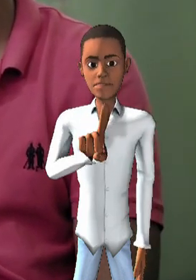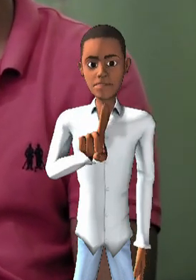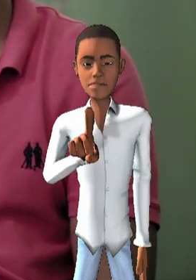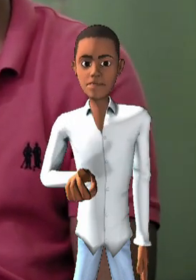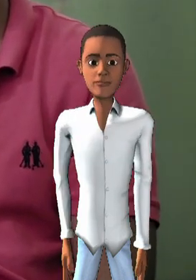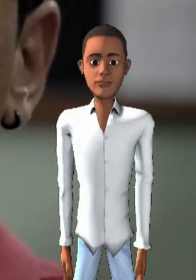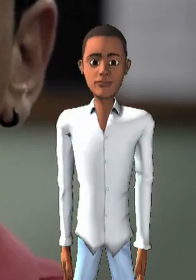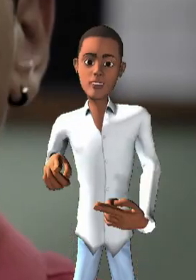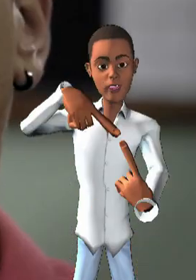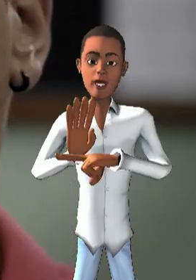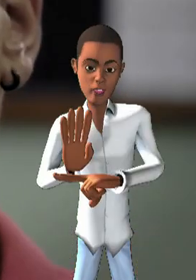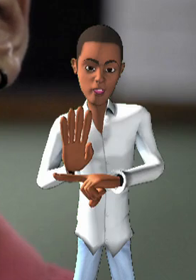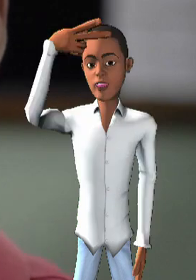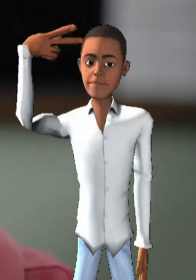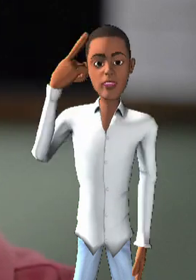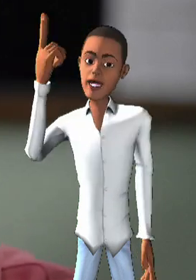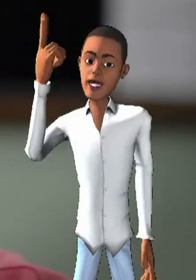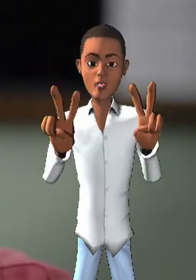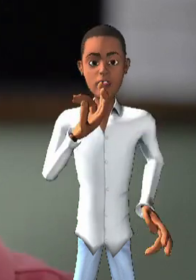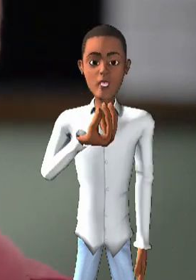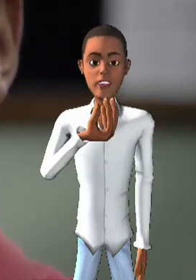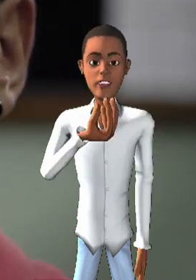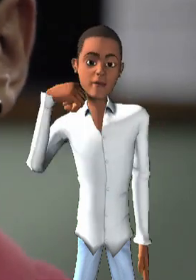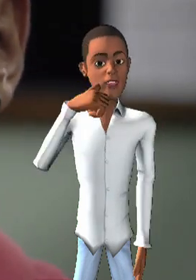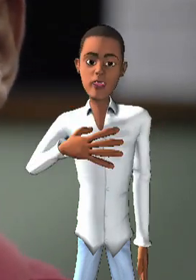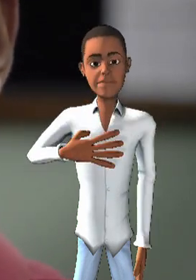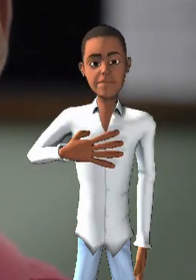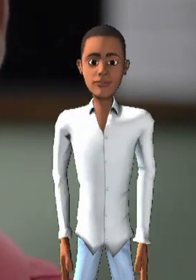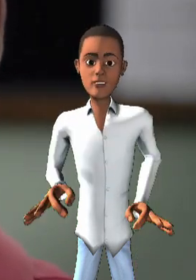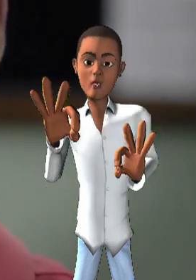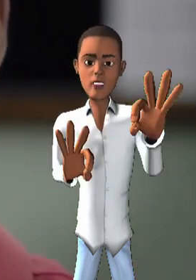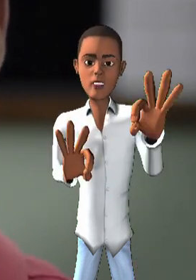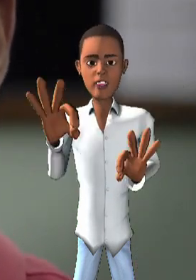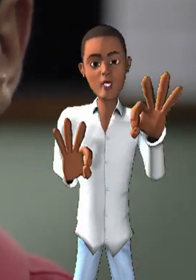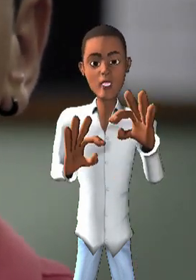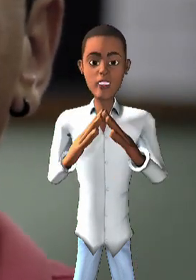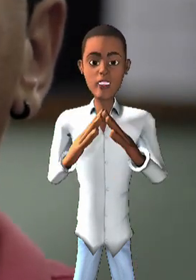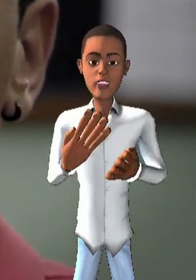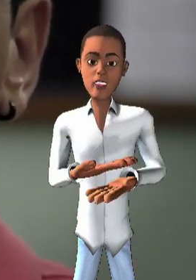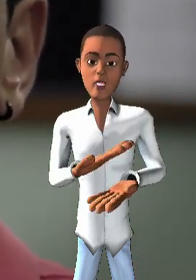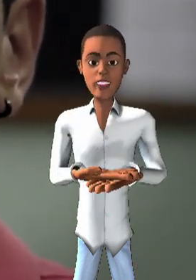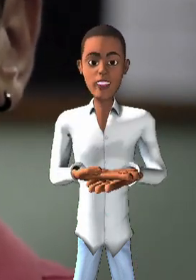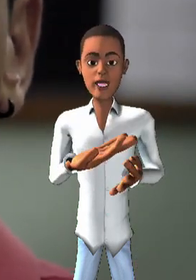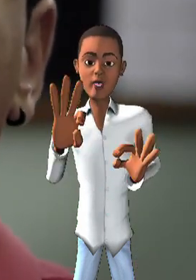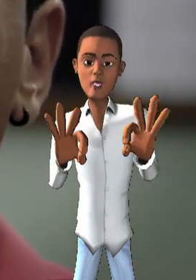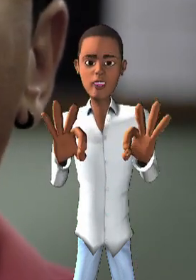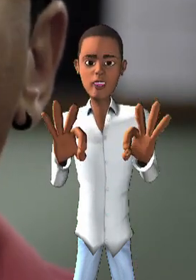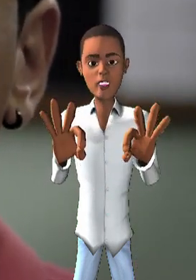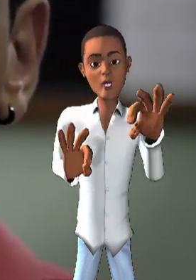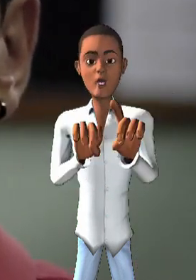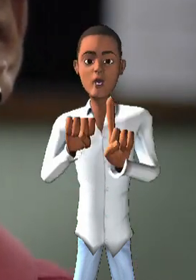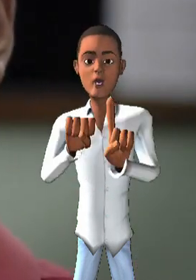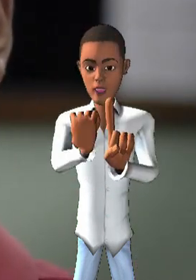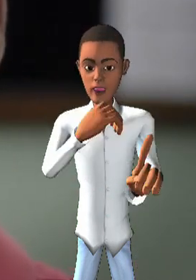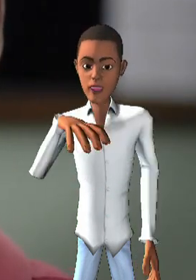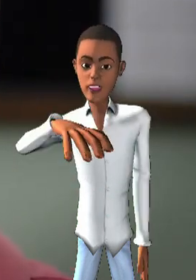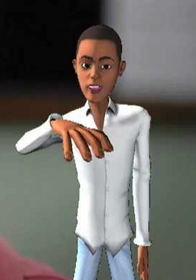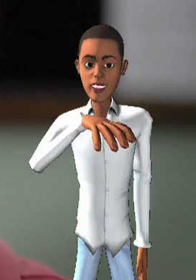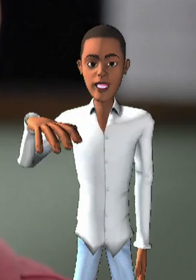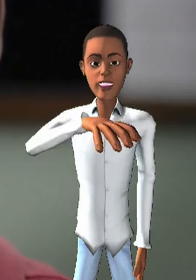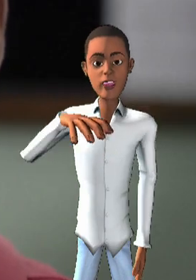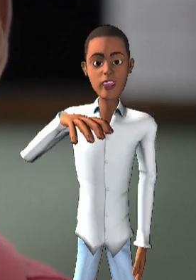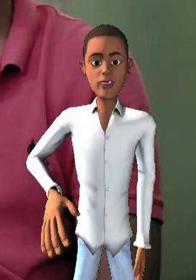sobre o gênero. A intenção desse projeto foi criar a pulga mesmo atrás da orelha, porque dentro do projeto da escola, de um projeto